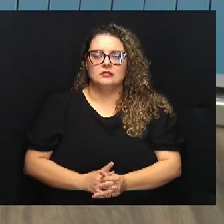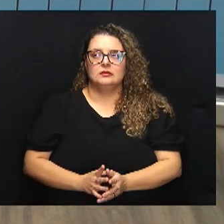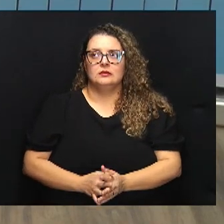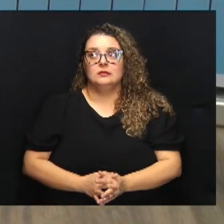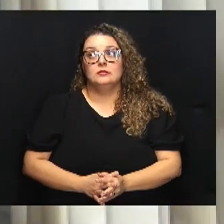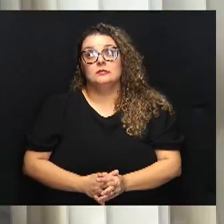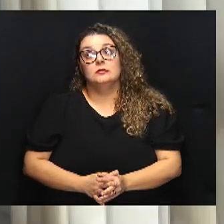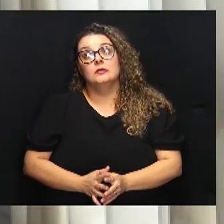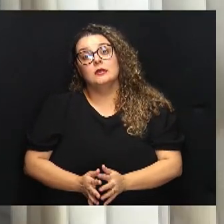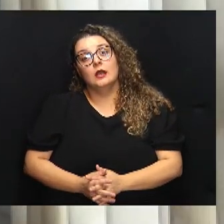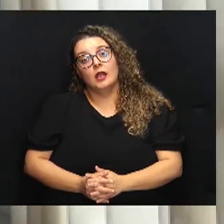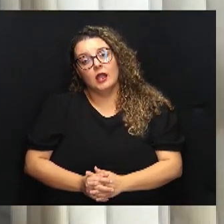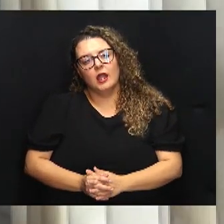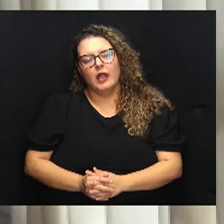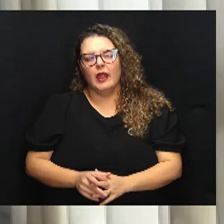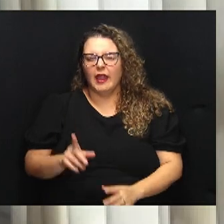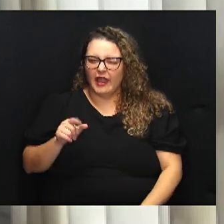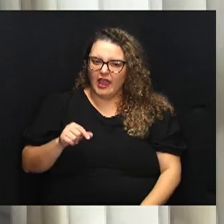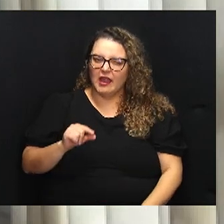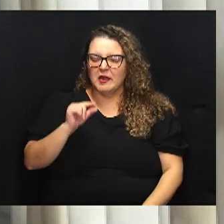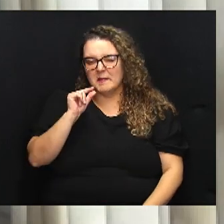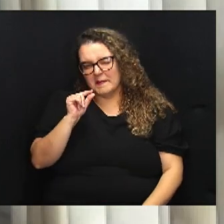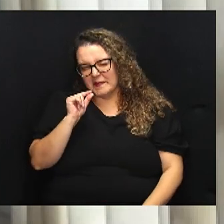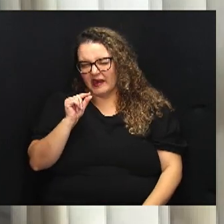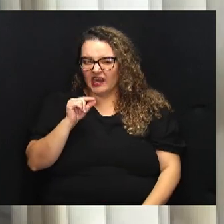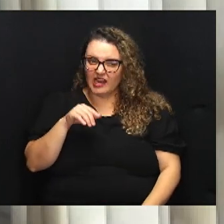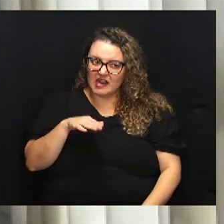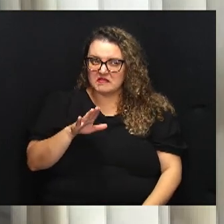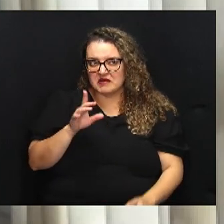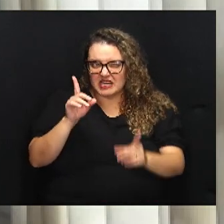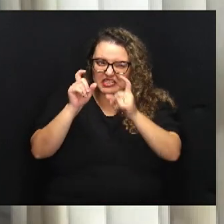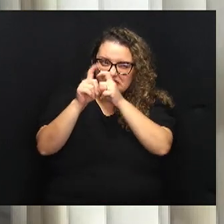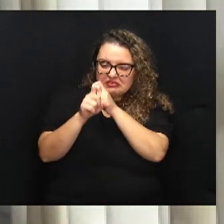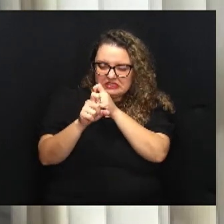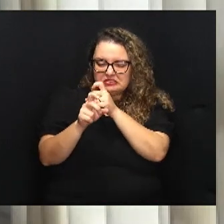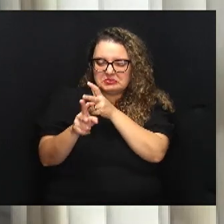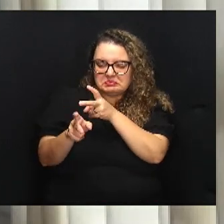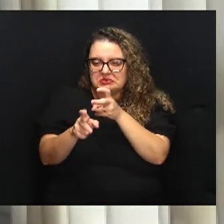Ele é um pouquinho mais difícil, vamos chamar assim, de identificar,